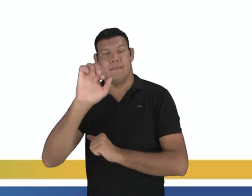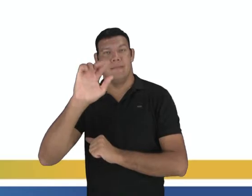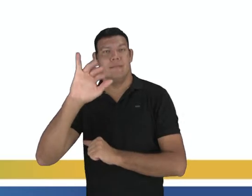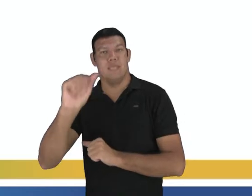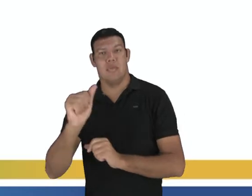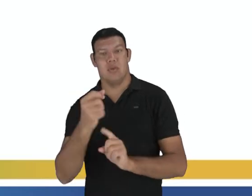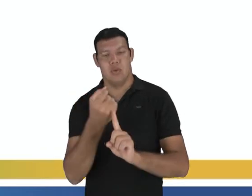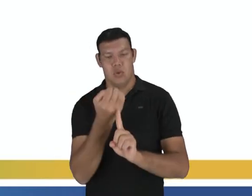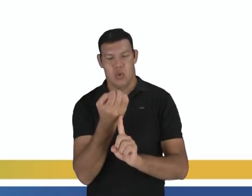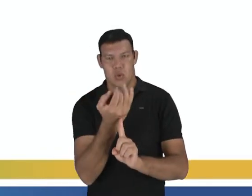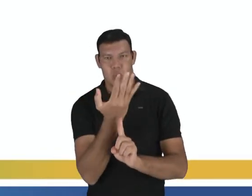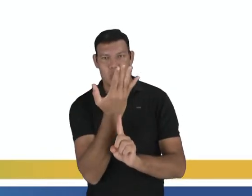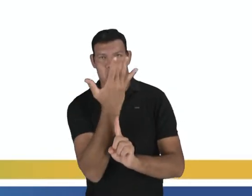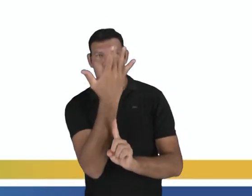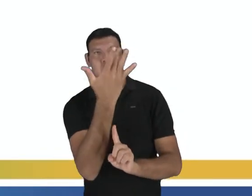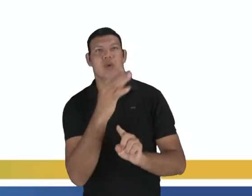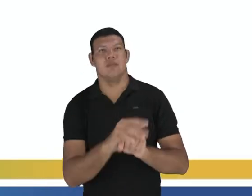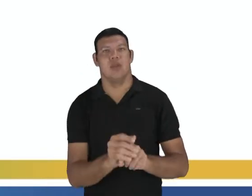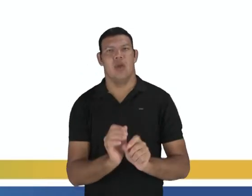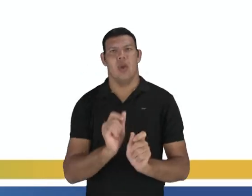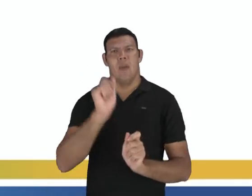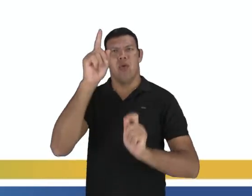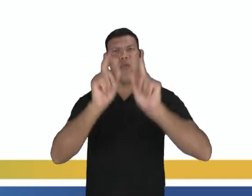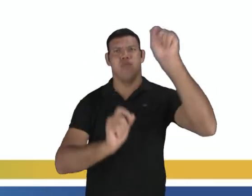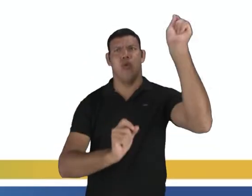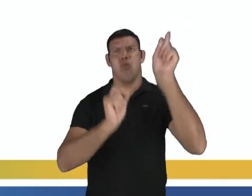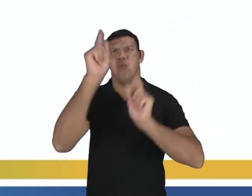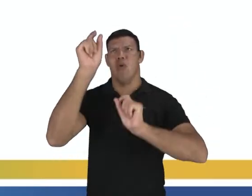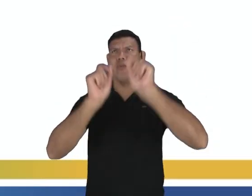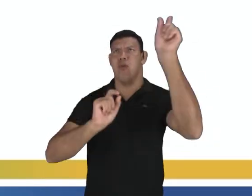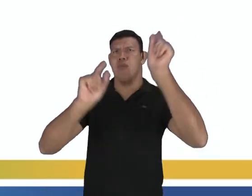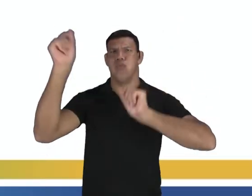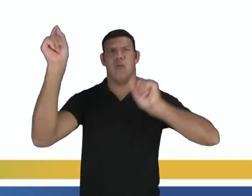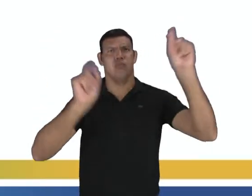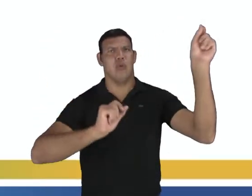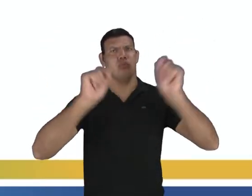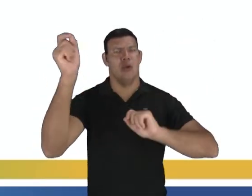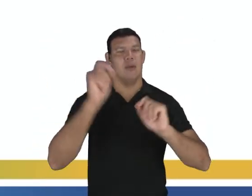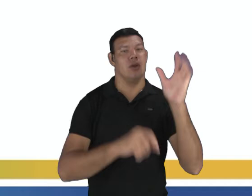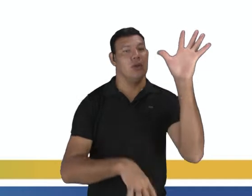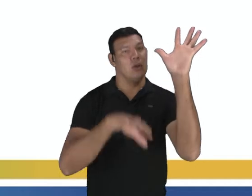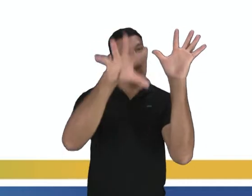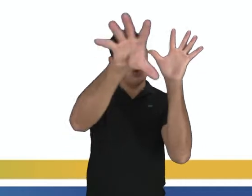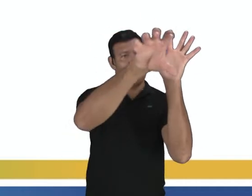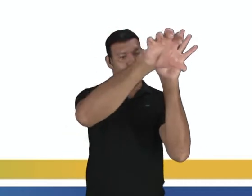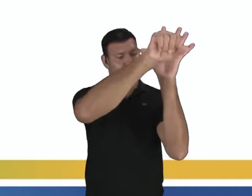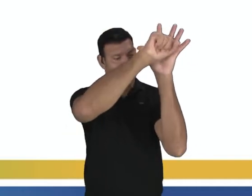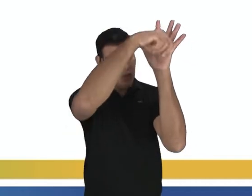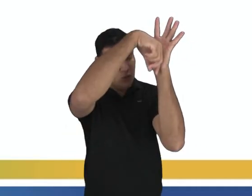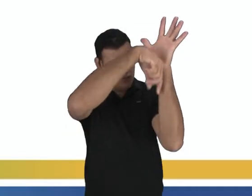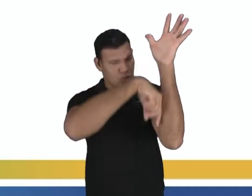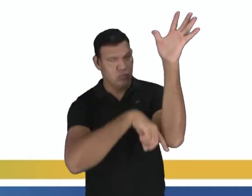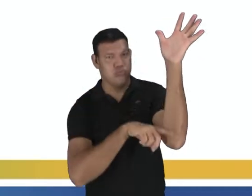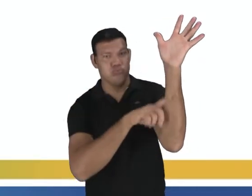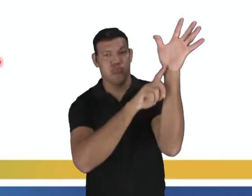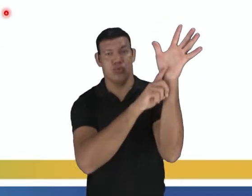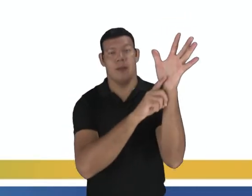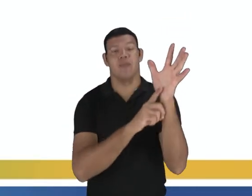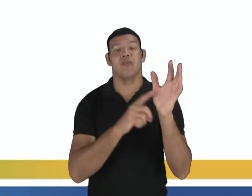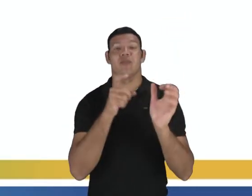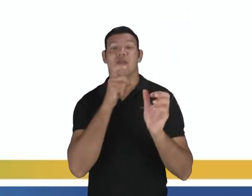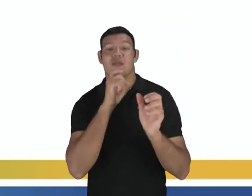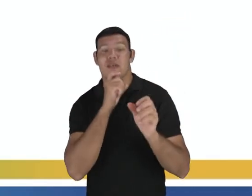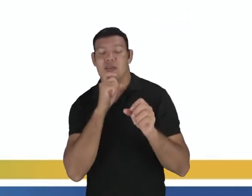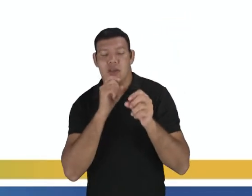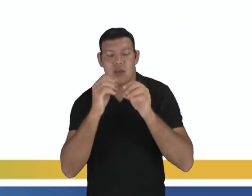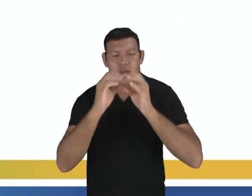a vela, a queima de fogos, a fotossíntese realizada pelas plantas, quando o gelo está derretendo, quando a